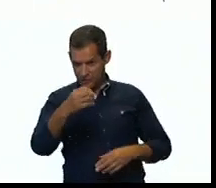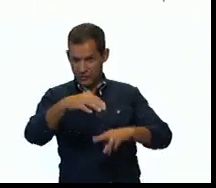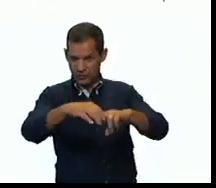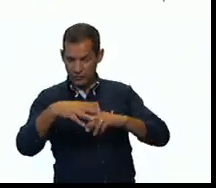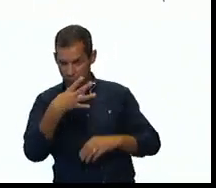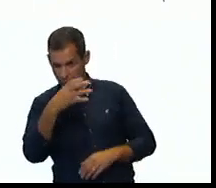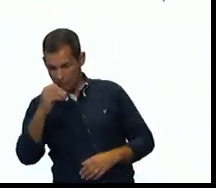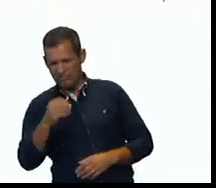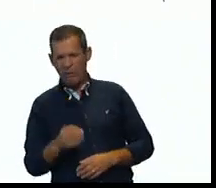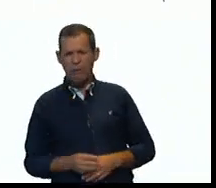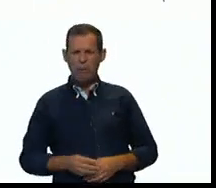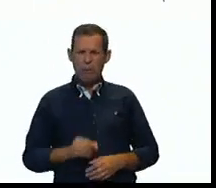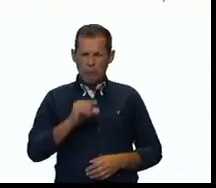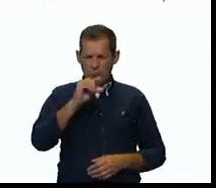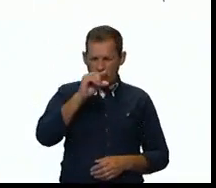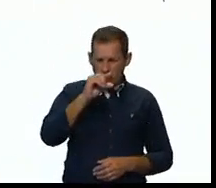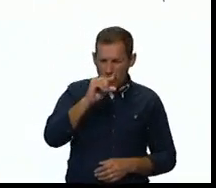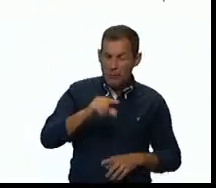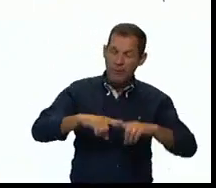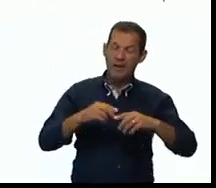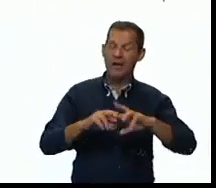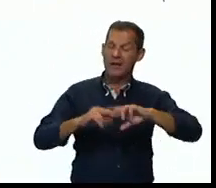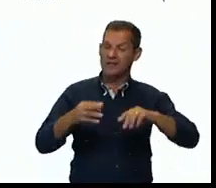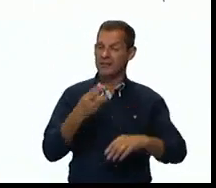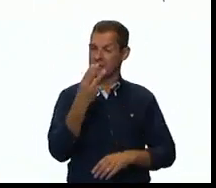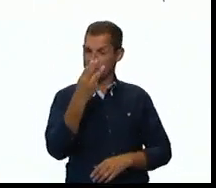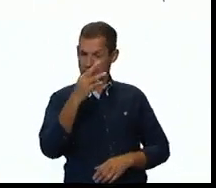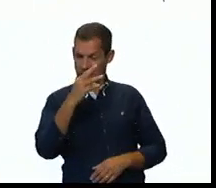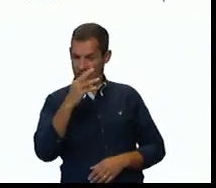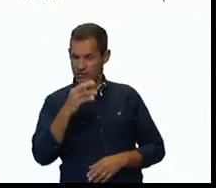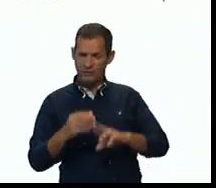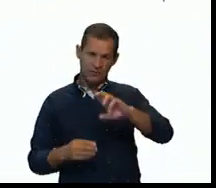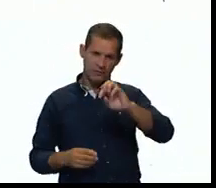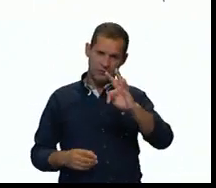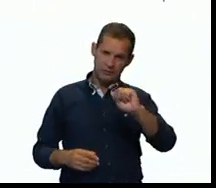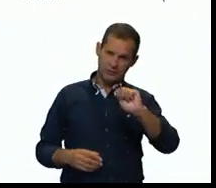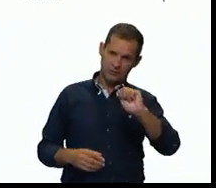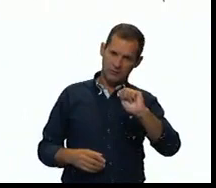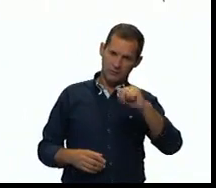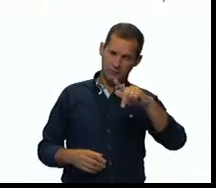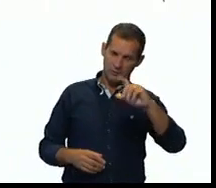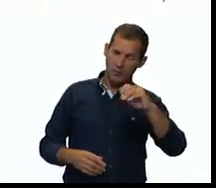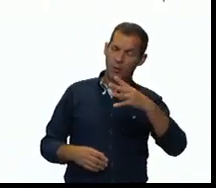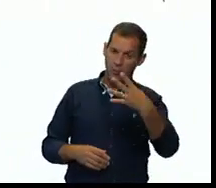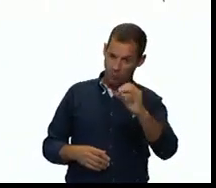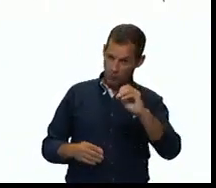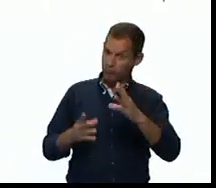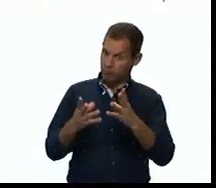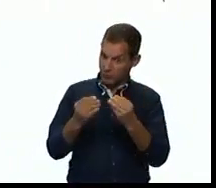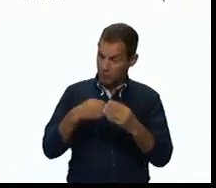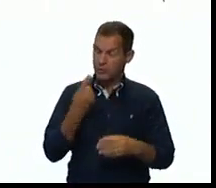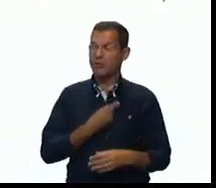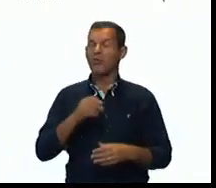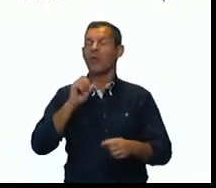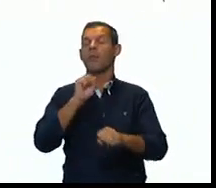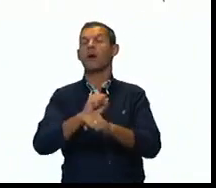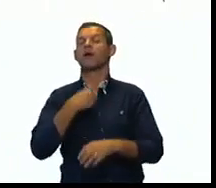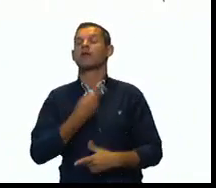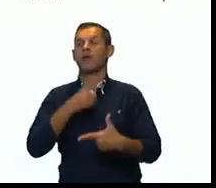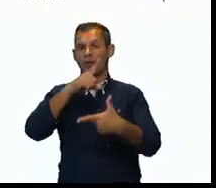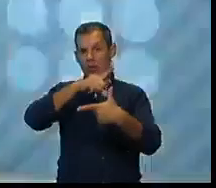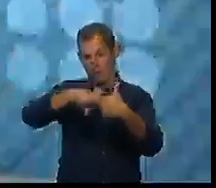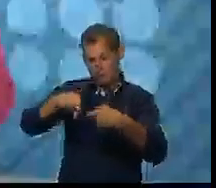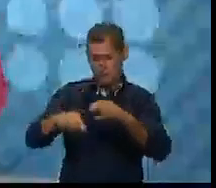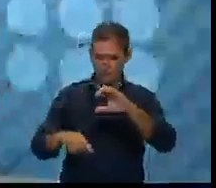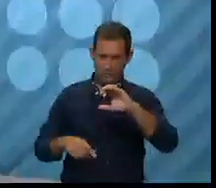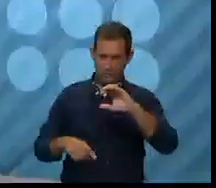40 é bem pequena e a diferença de 3 retângulos para 40 é grande. Então, vamos parar ali. Vamos dividir essa